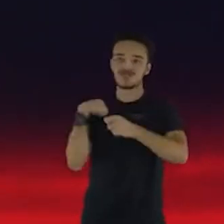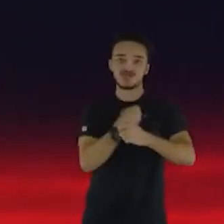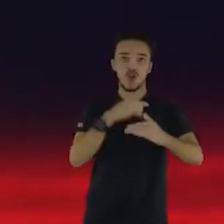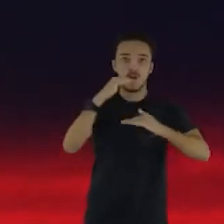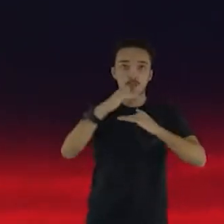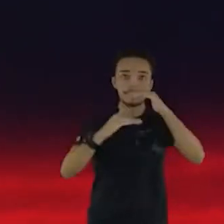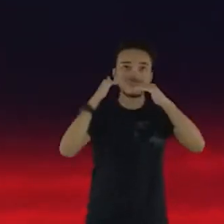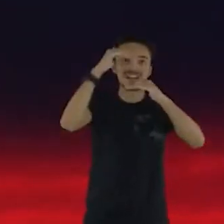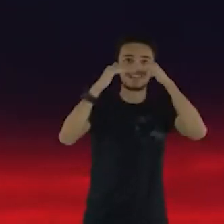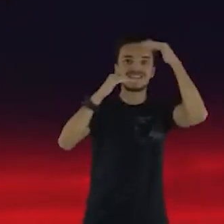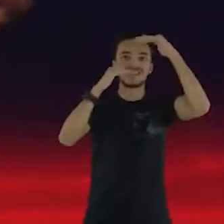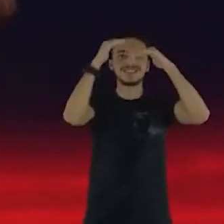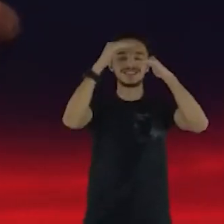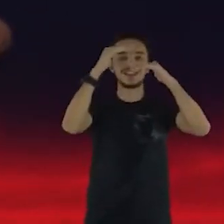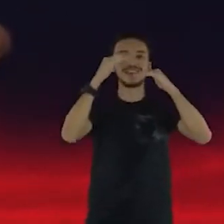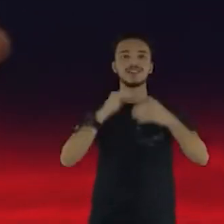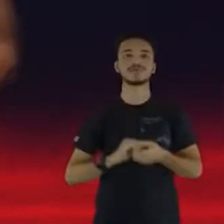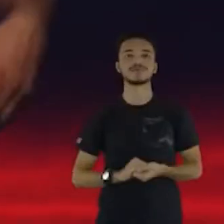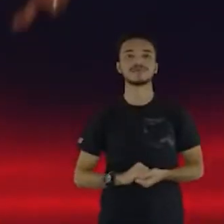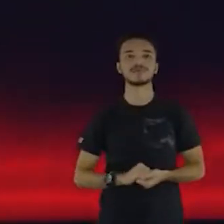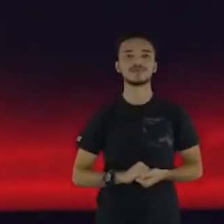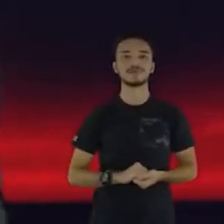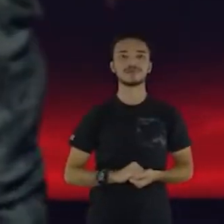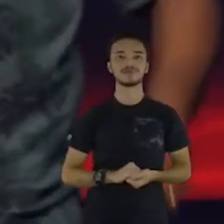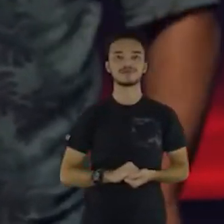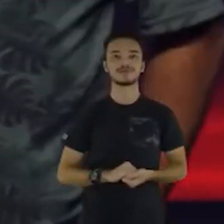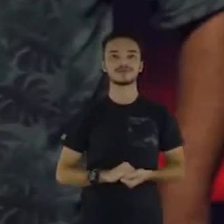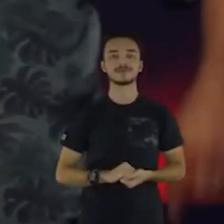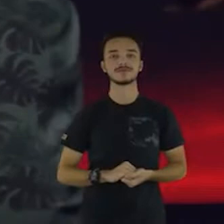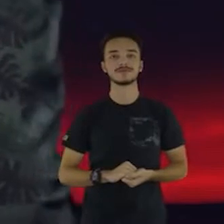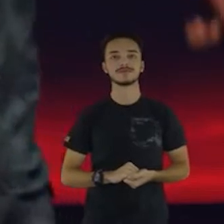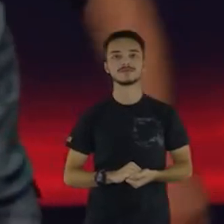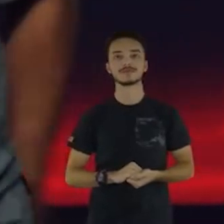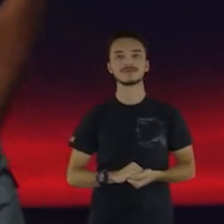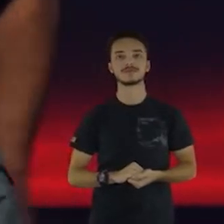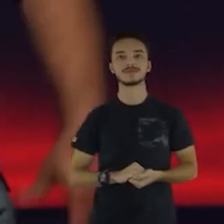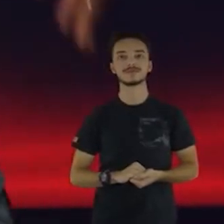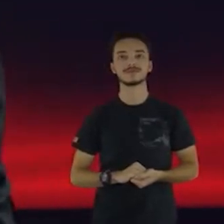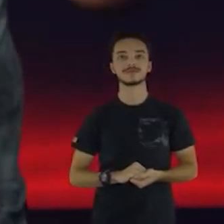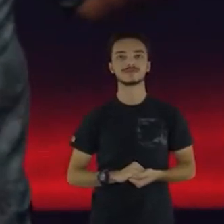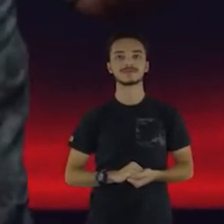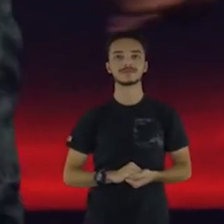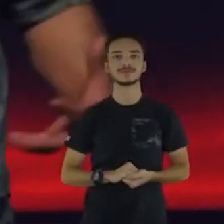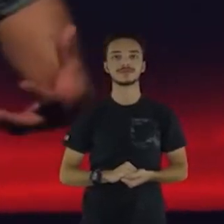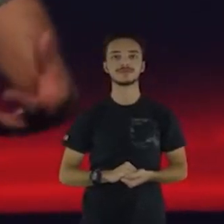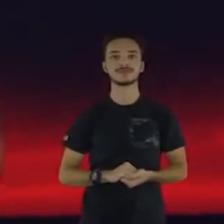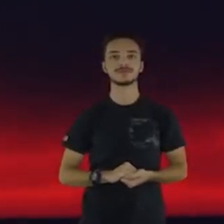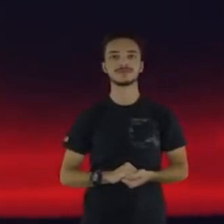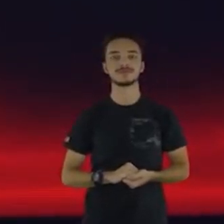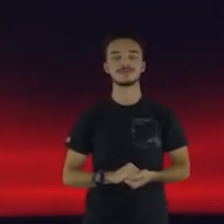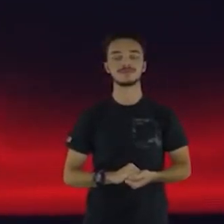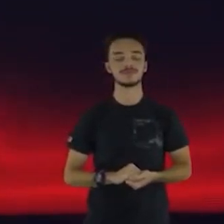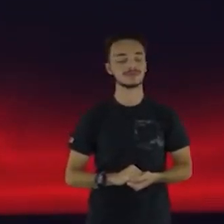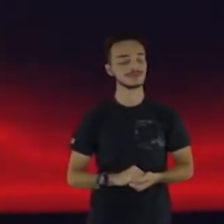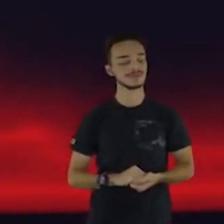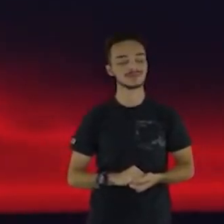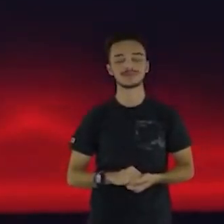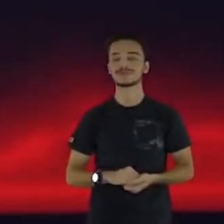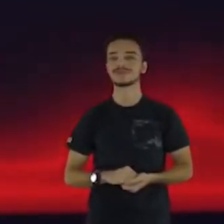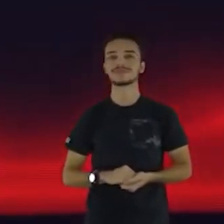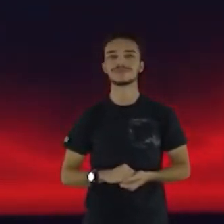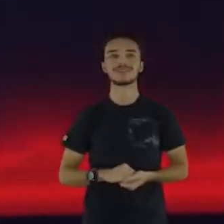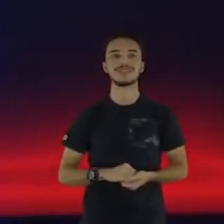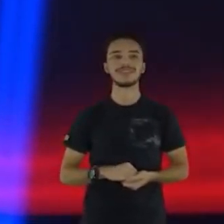não de tamanho, irmãos, porque senão Deus tinha feito eu crescer, e você também, Roberto, exageradamente, nós crescemos muito, mas não